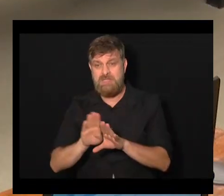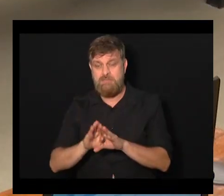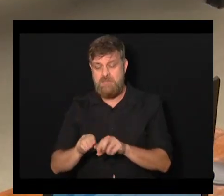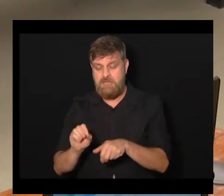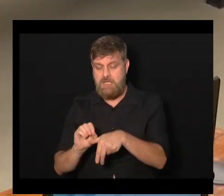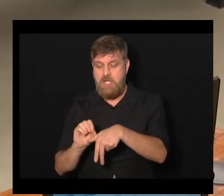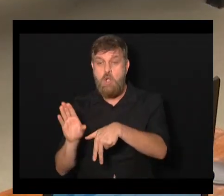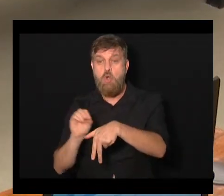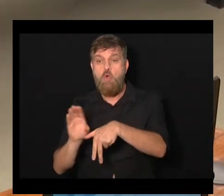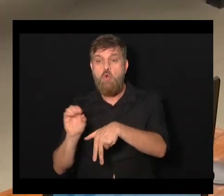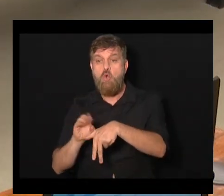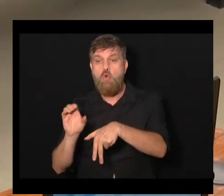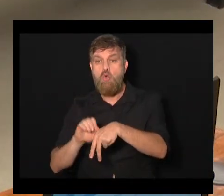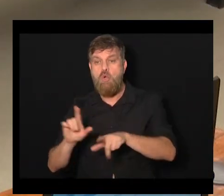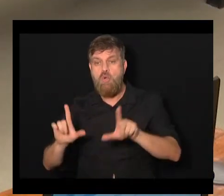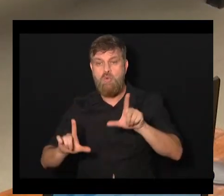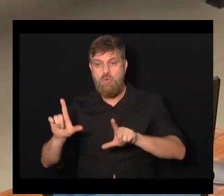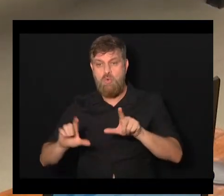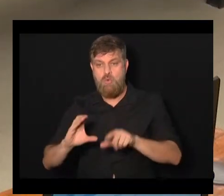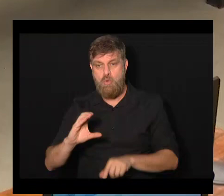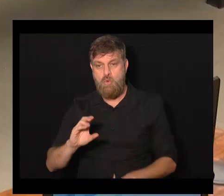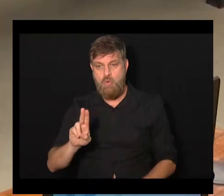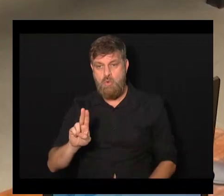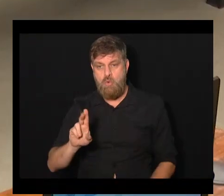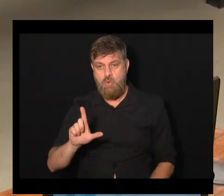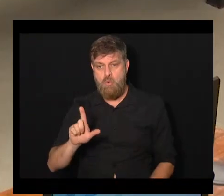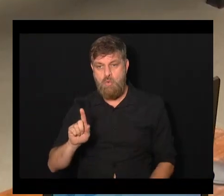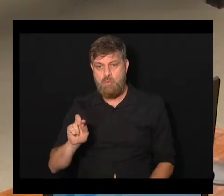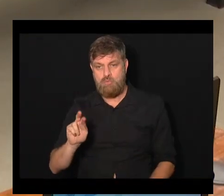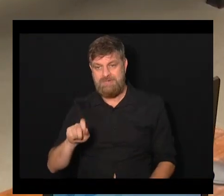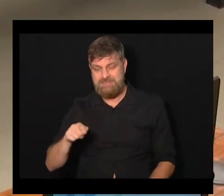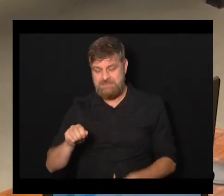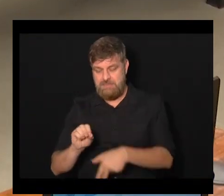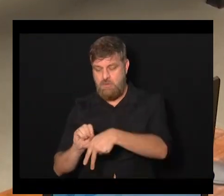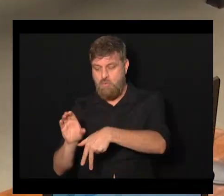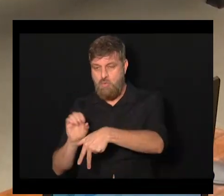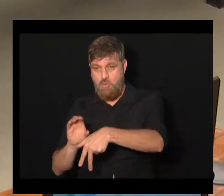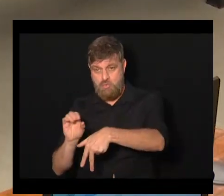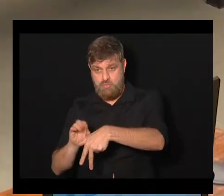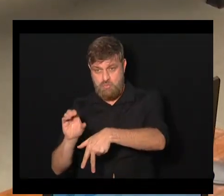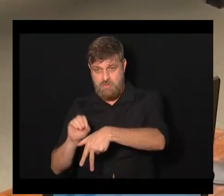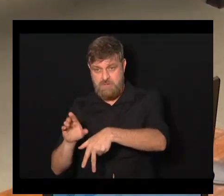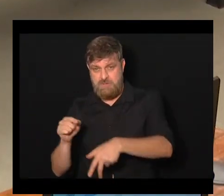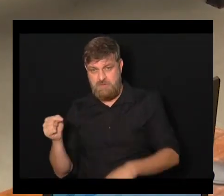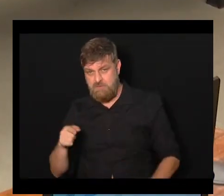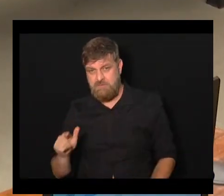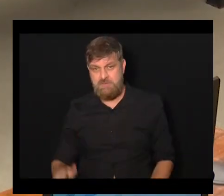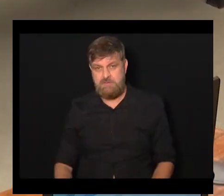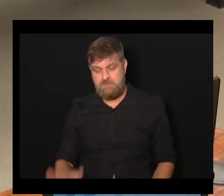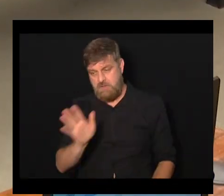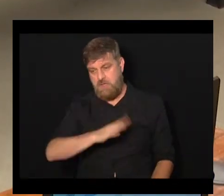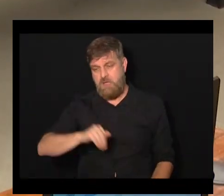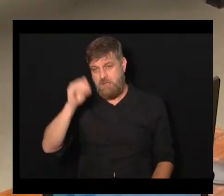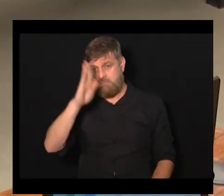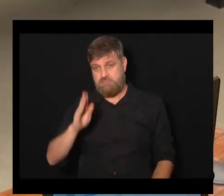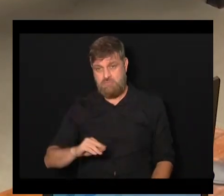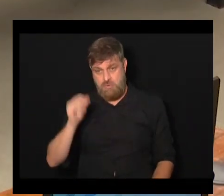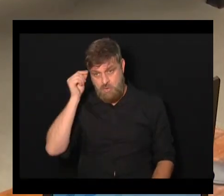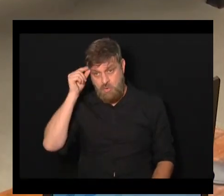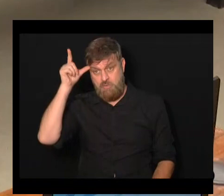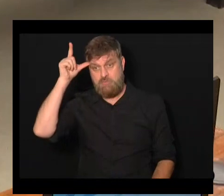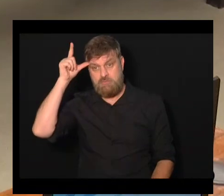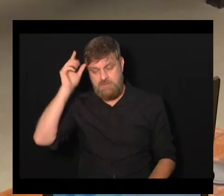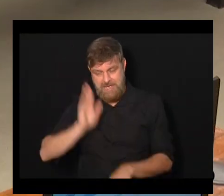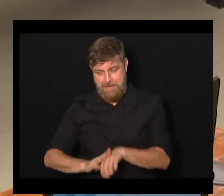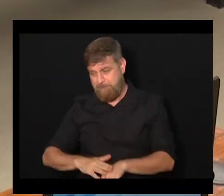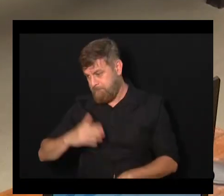Cultura, né? Essa TV que nós temos aqui no país, que a nível cultural e TV oficial é a maior do